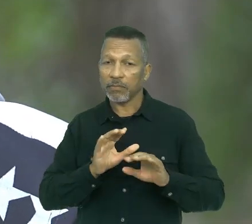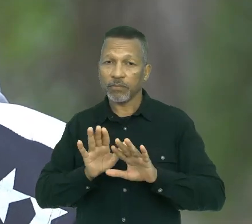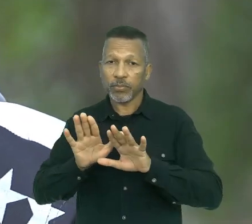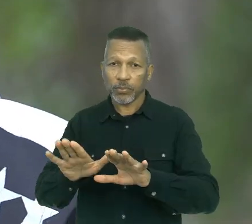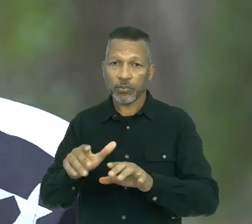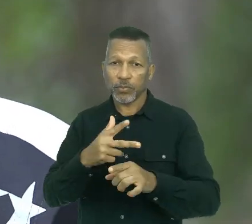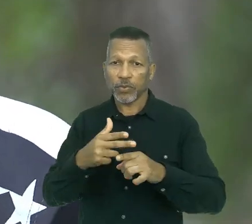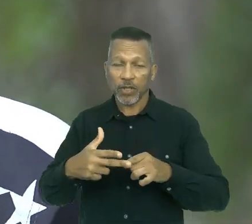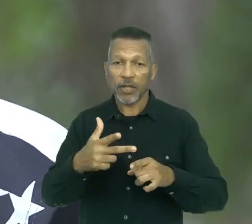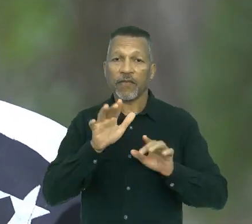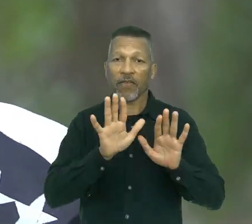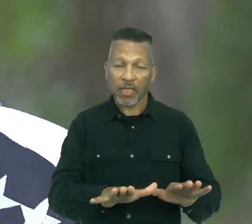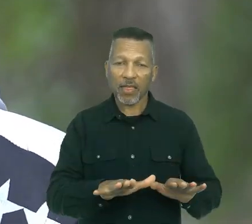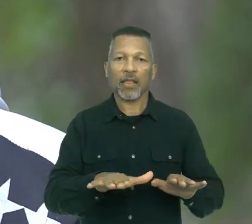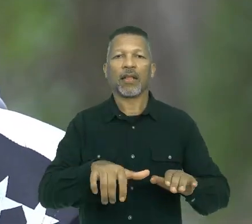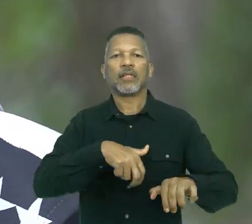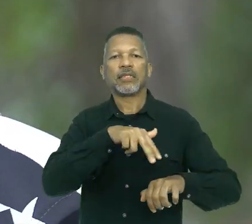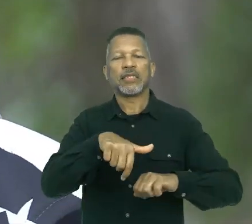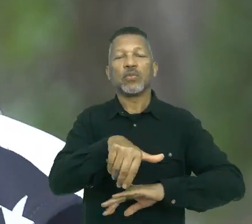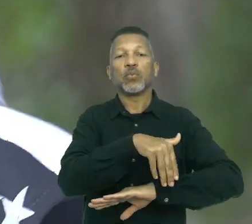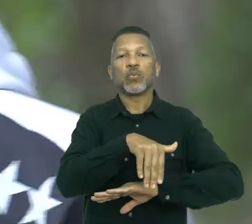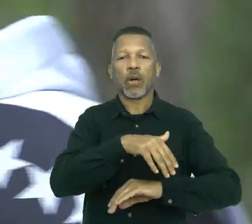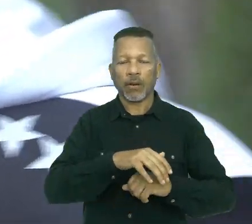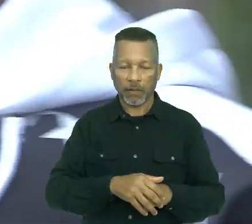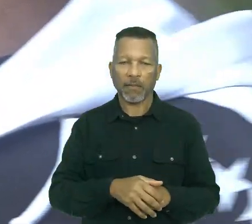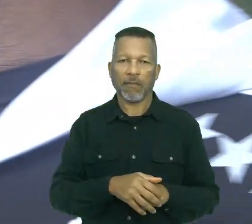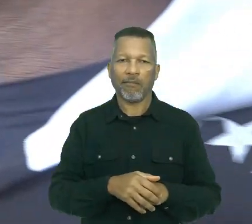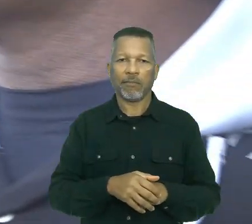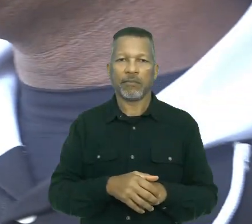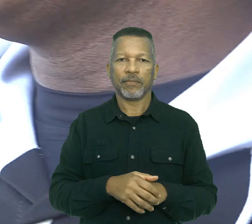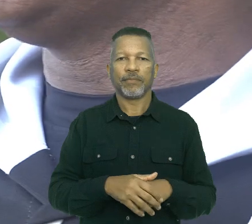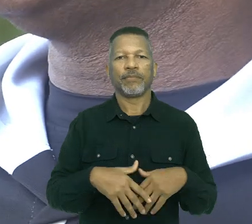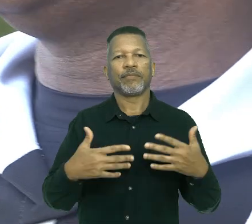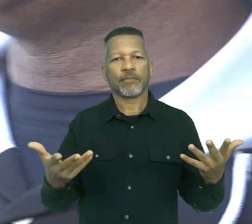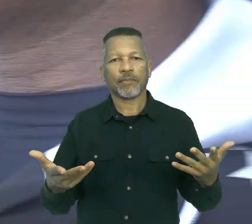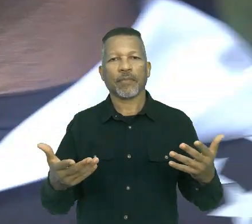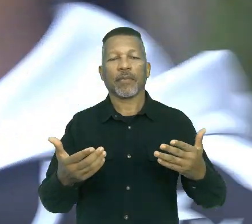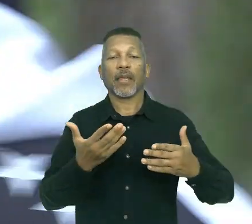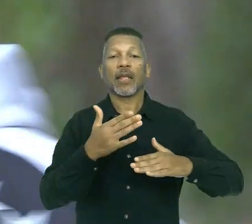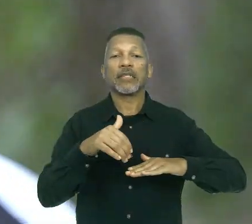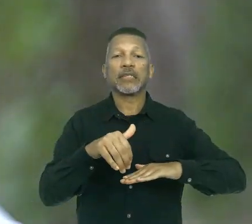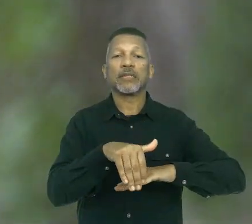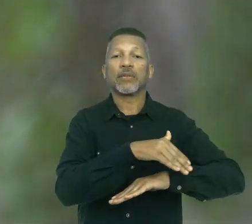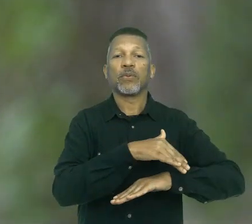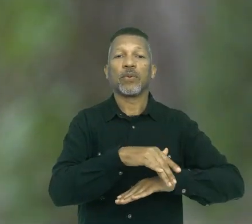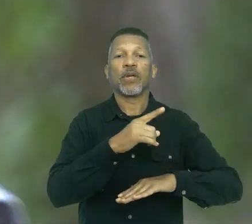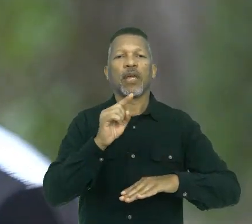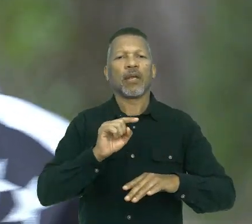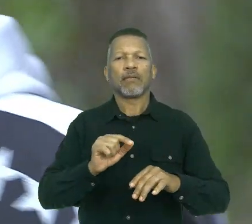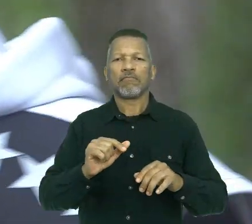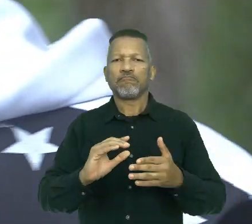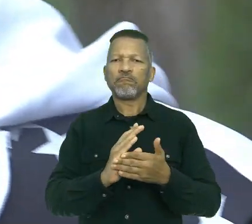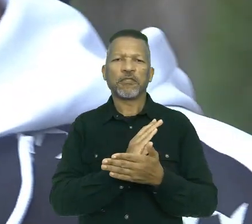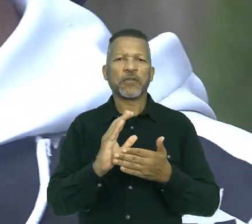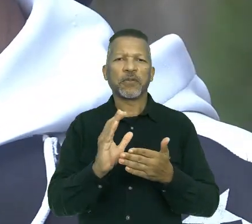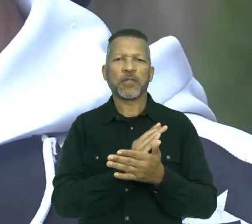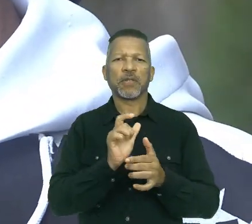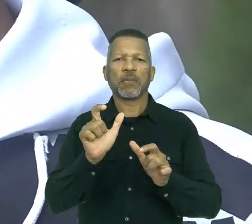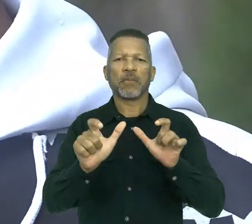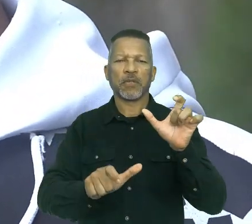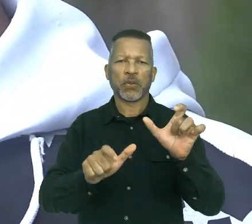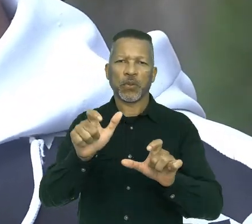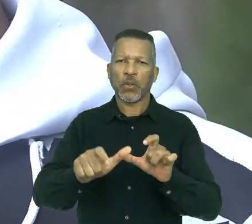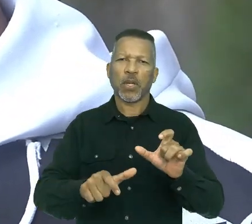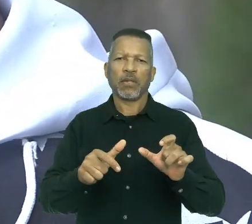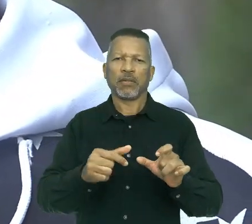na dança de rua. Aí foi formando. Essa rua era poucas pessoas, e era discriminada, era